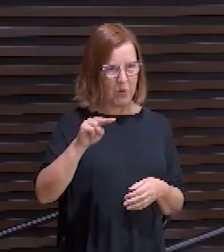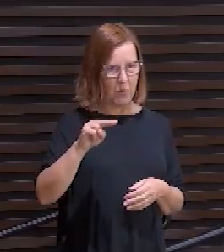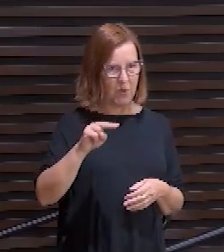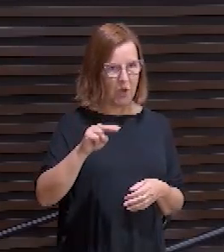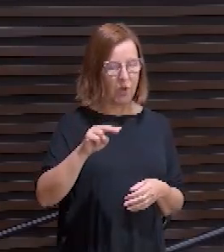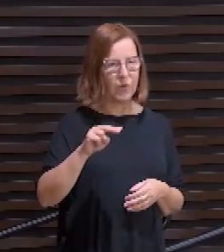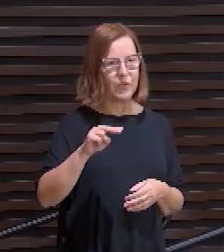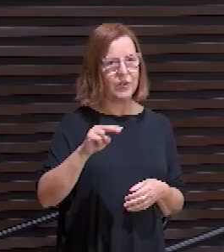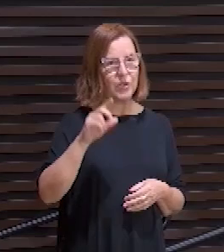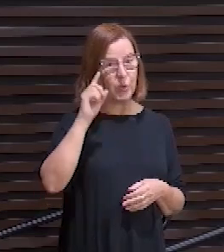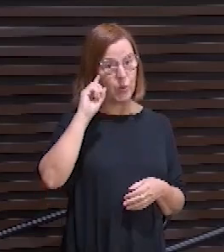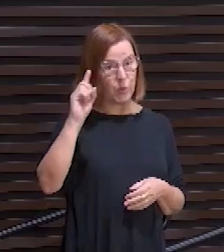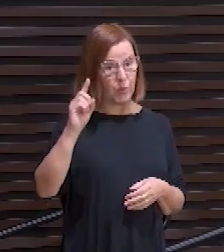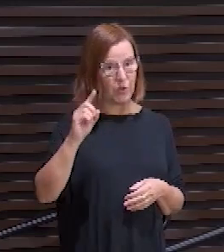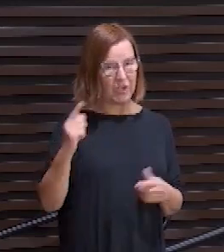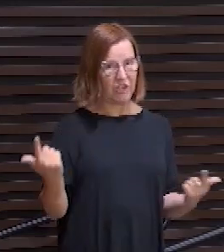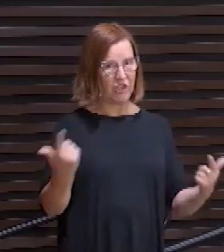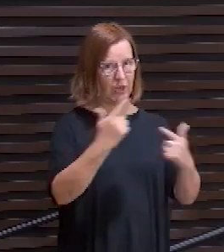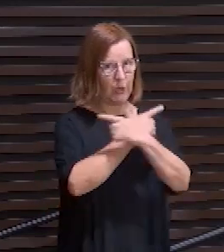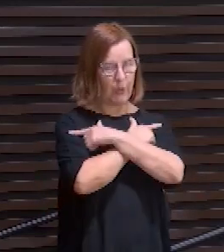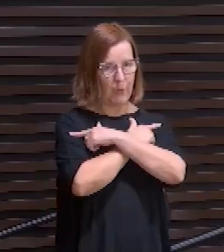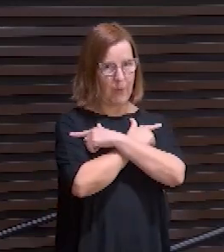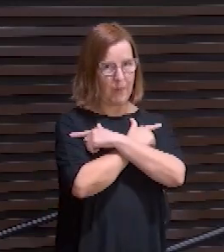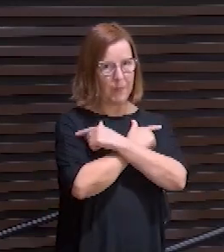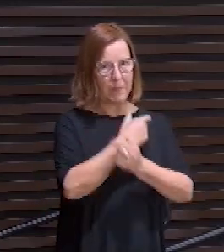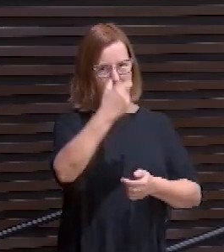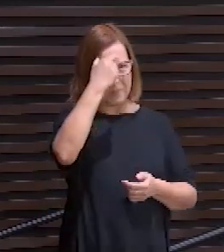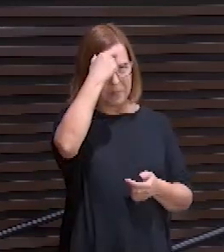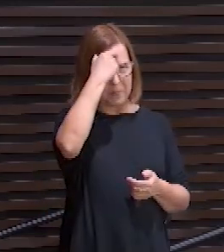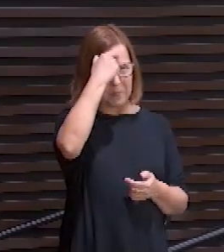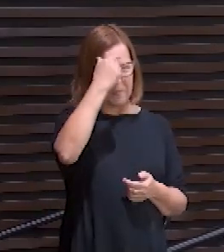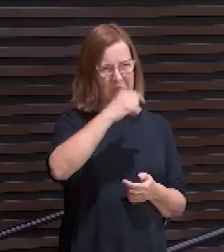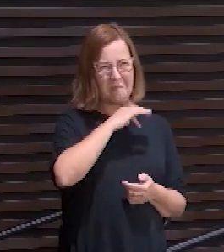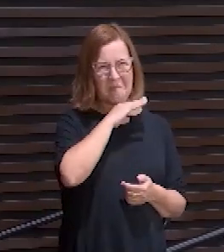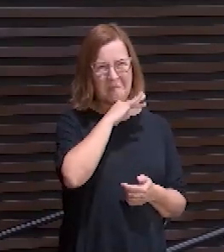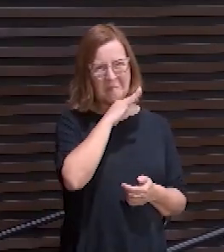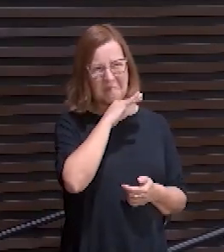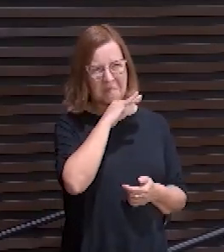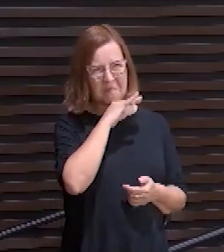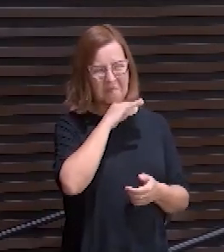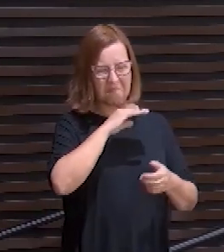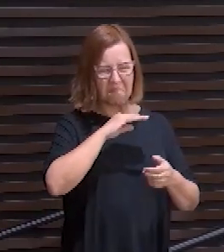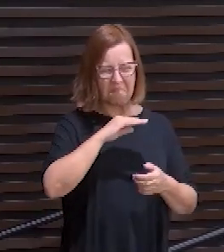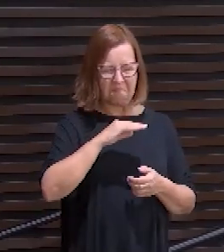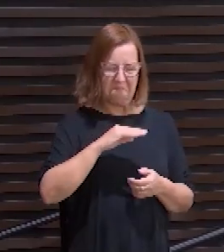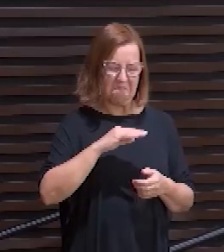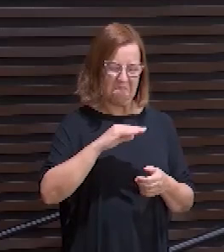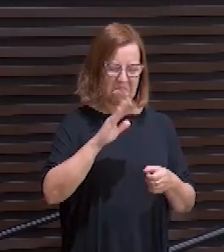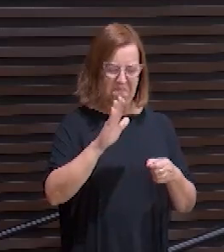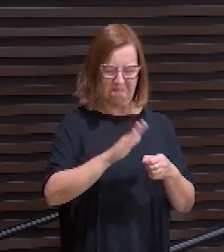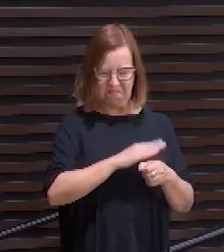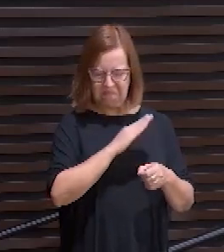onde a imoralidade escalou exponencialmente.